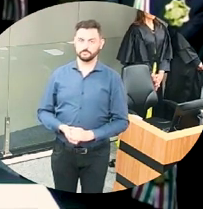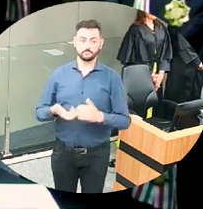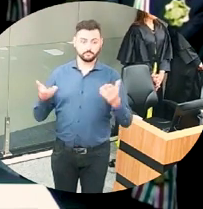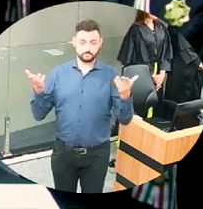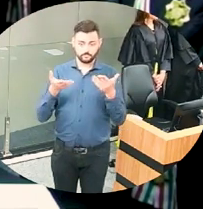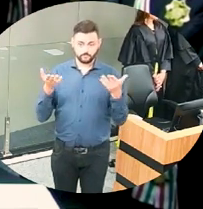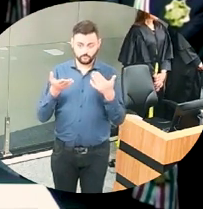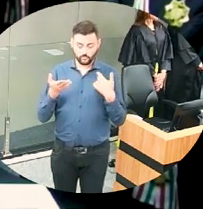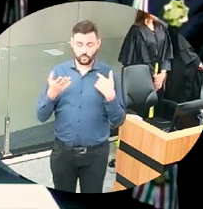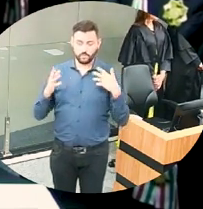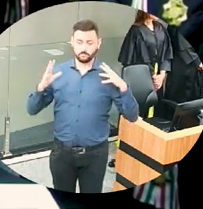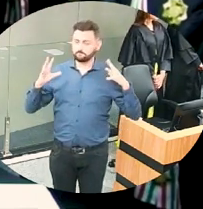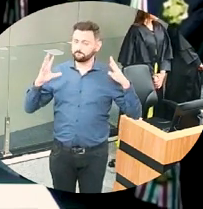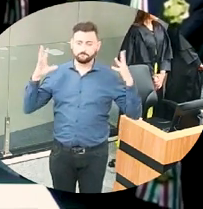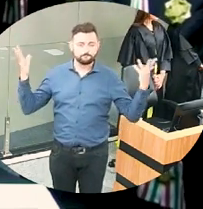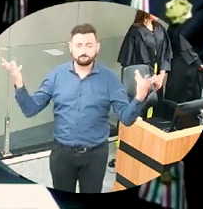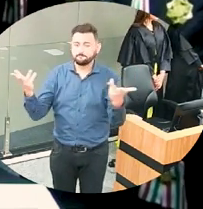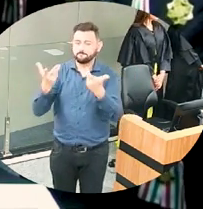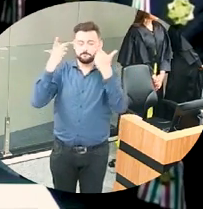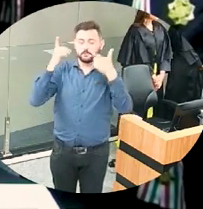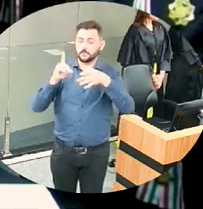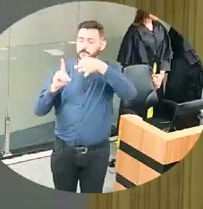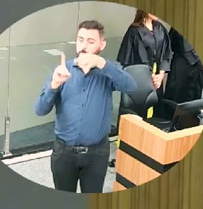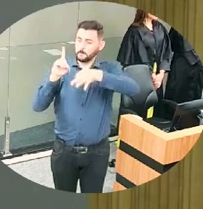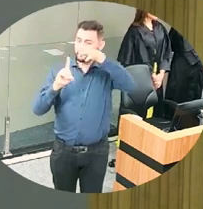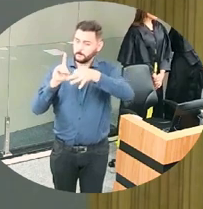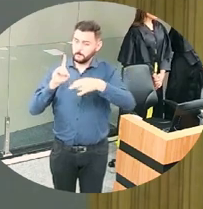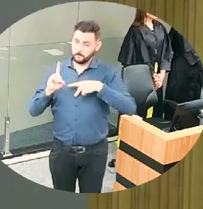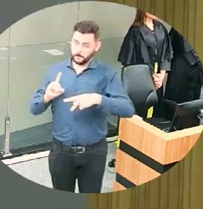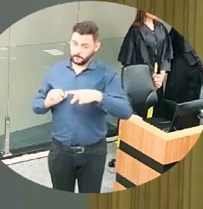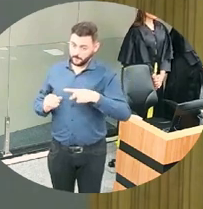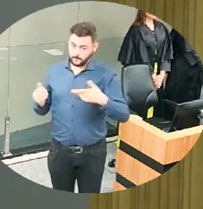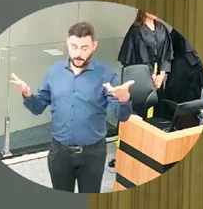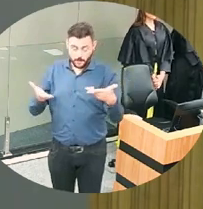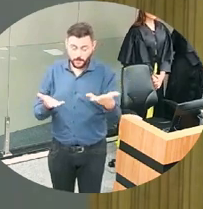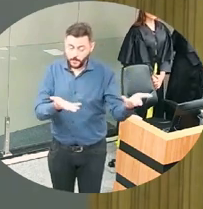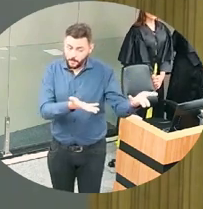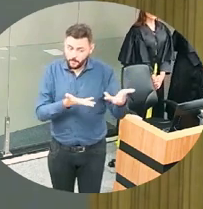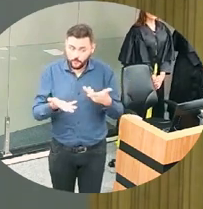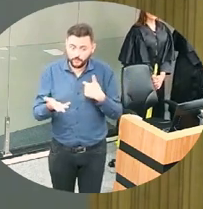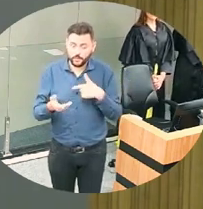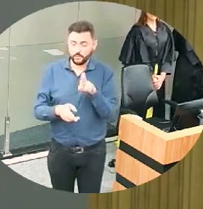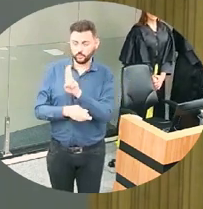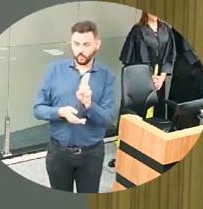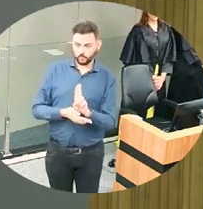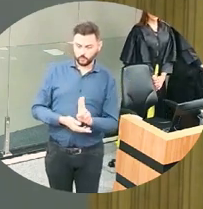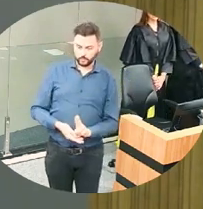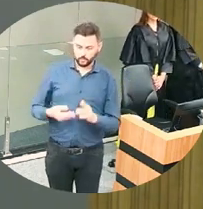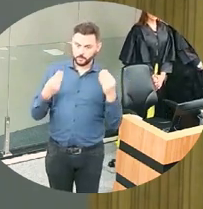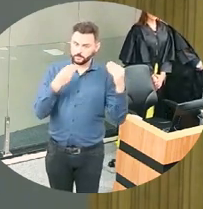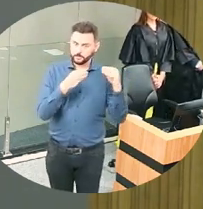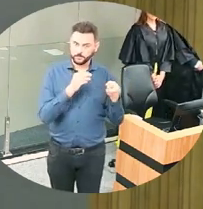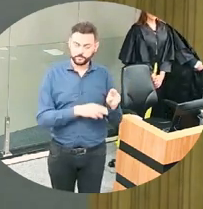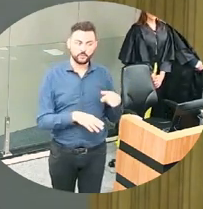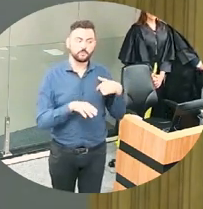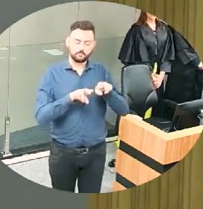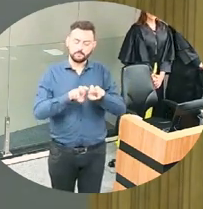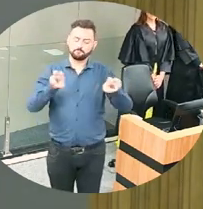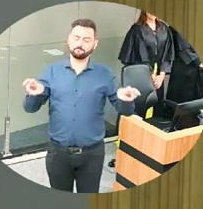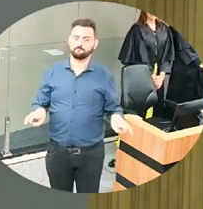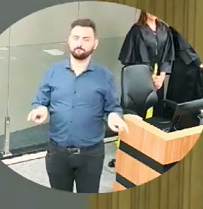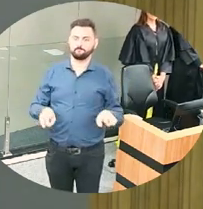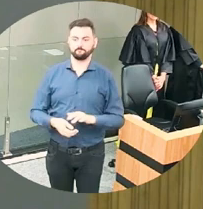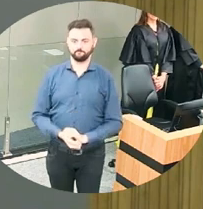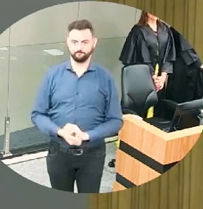de ordem do excelentíssimo Desembargador Presidente convido as autoridades a seguir nominadas para compor a